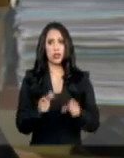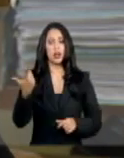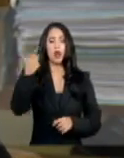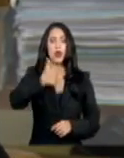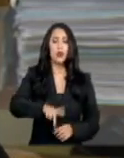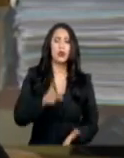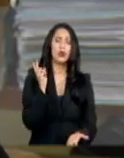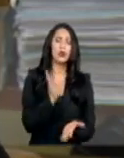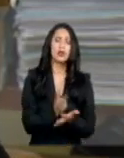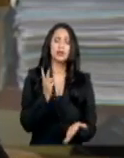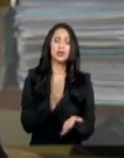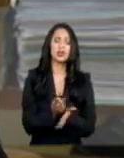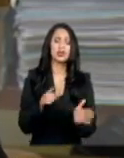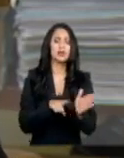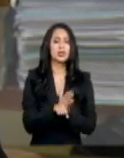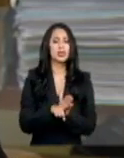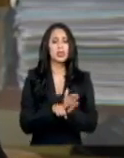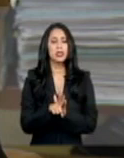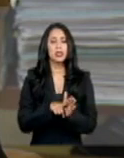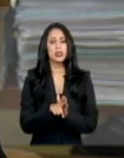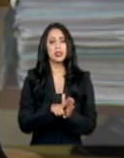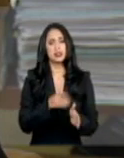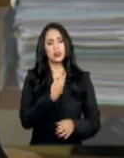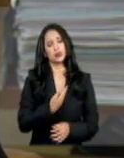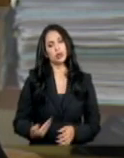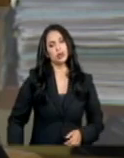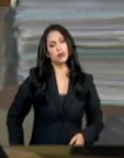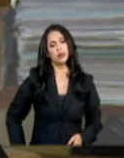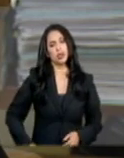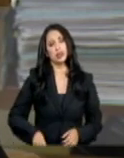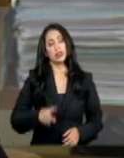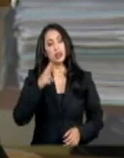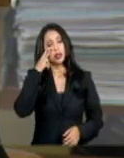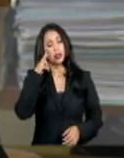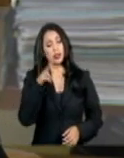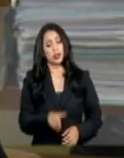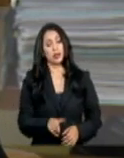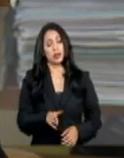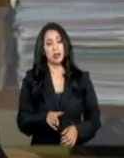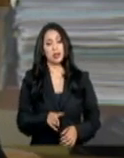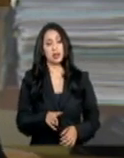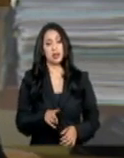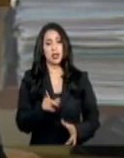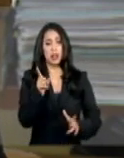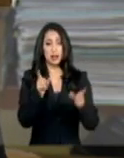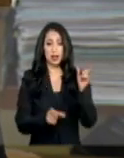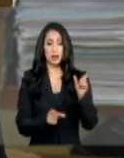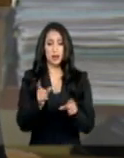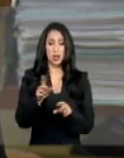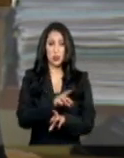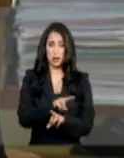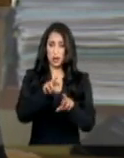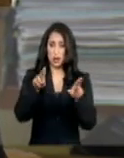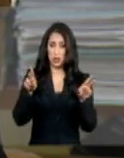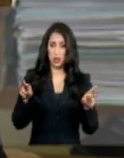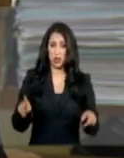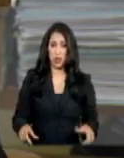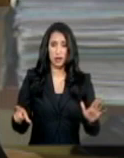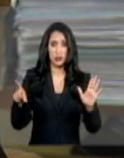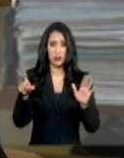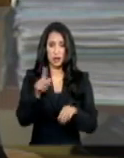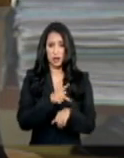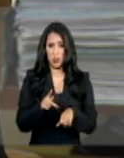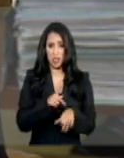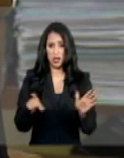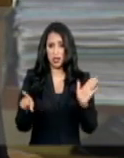do governo inclusive nos assuntos que são exclusivo interesse da pessoa em diversos países leis especiais